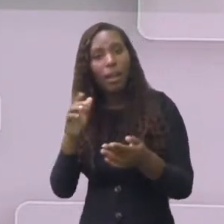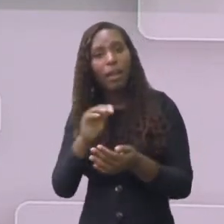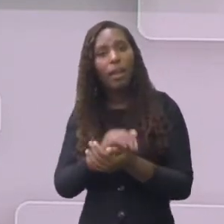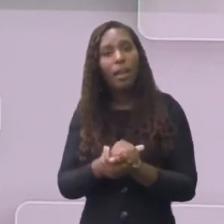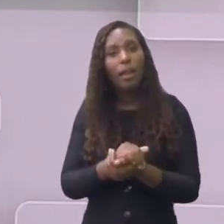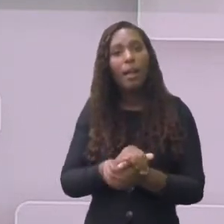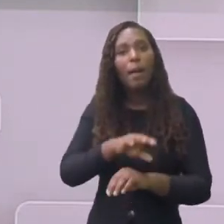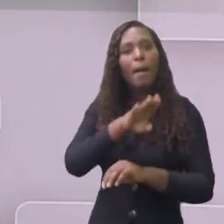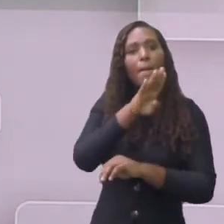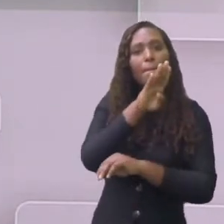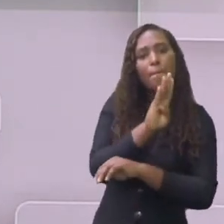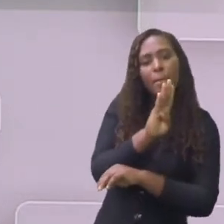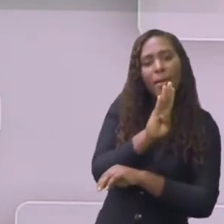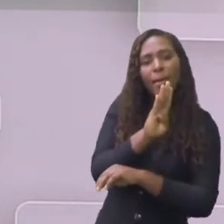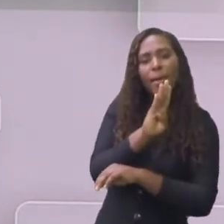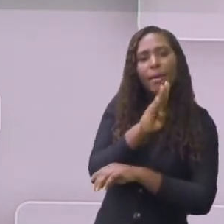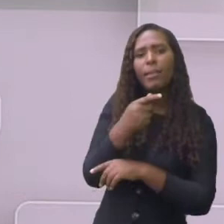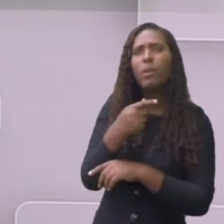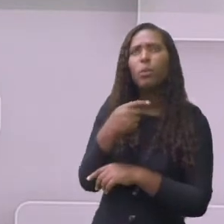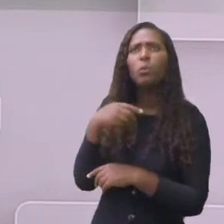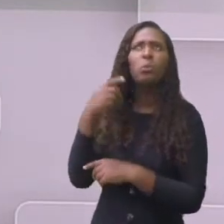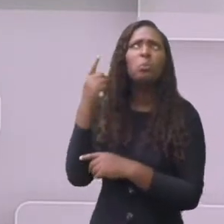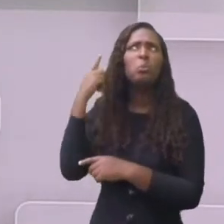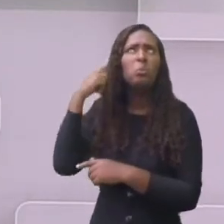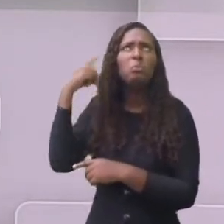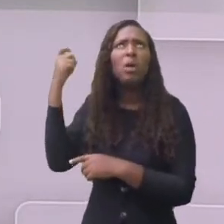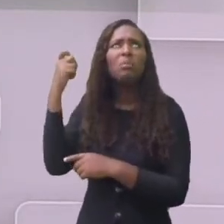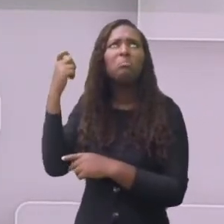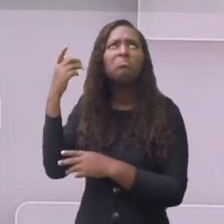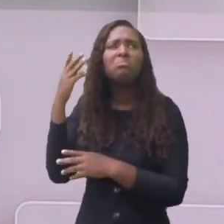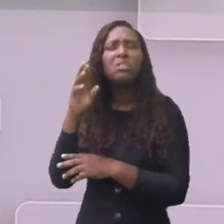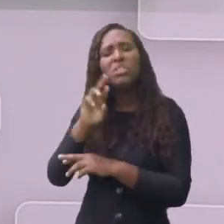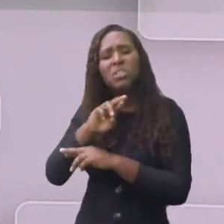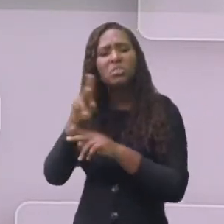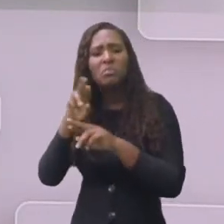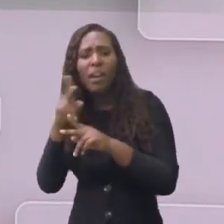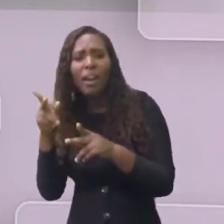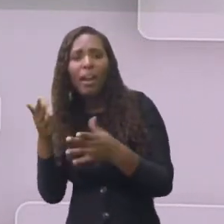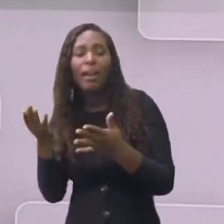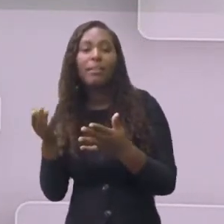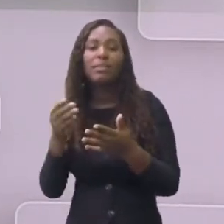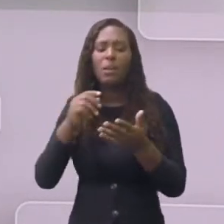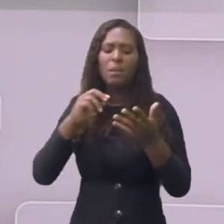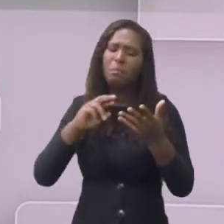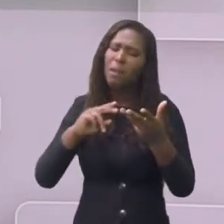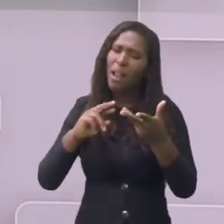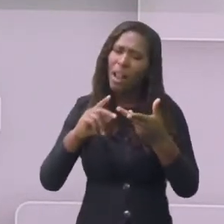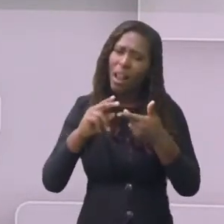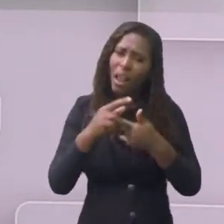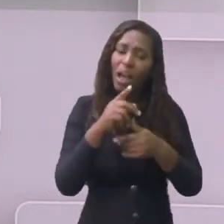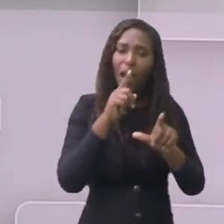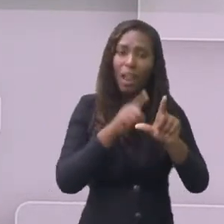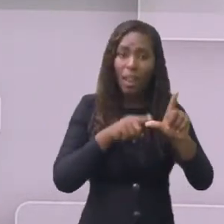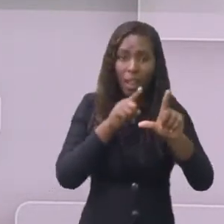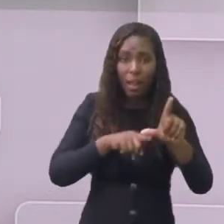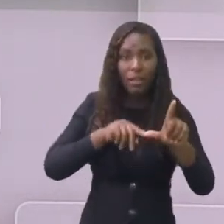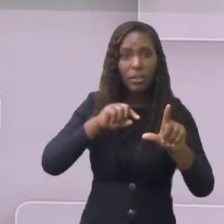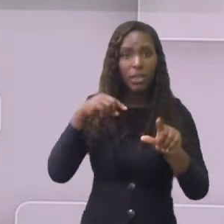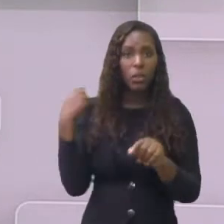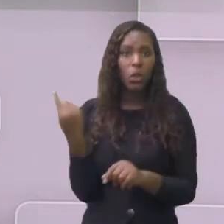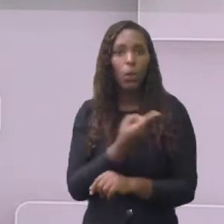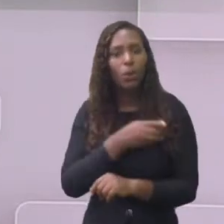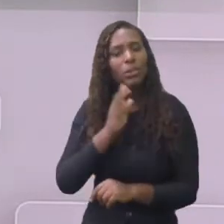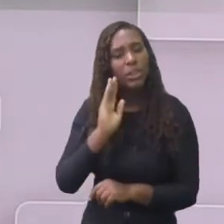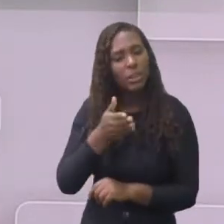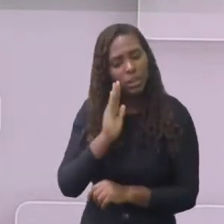B, B, B. E assim por diante. As letras do alfabeto, a gente já falou sobre elas, falamos das vogais, das